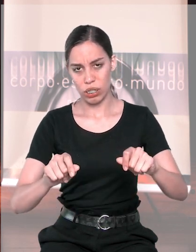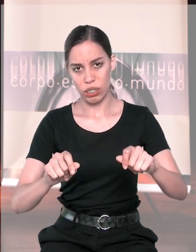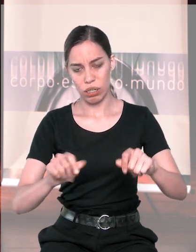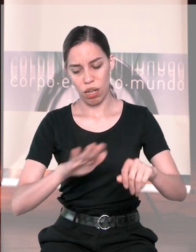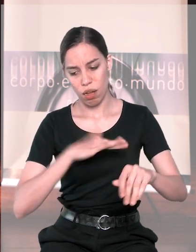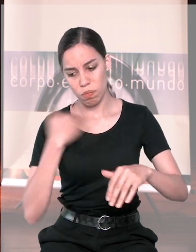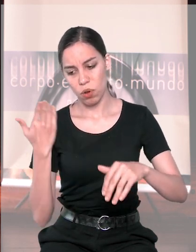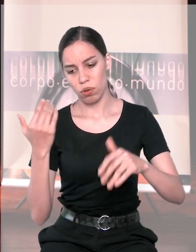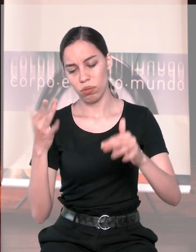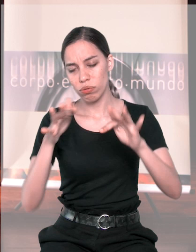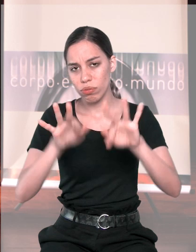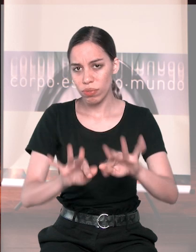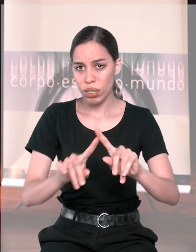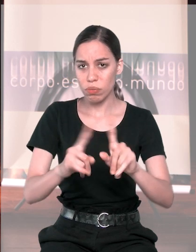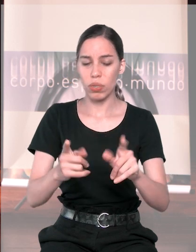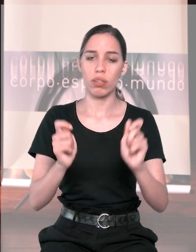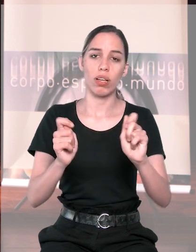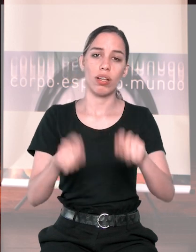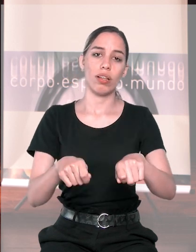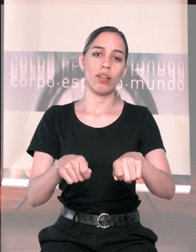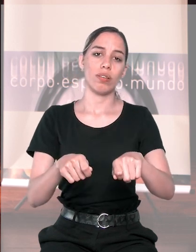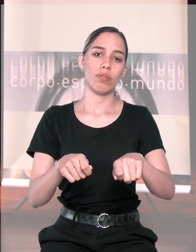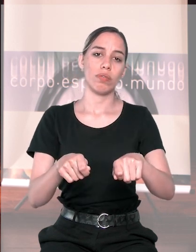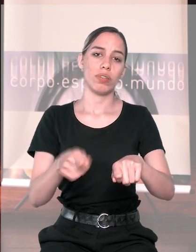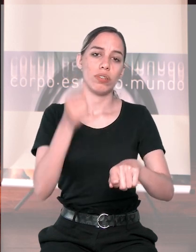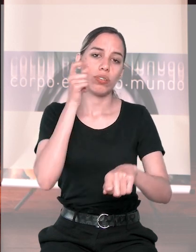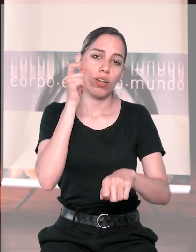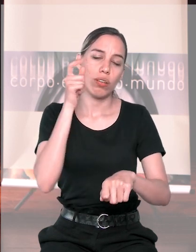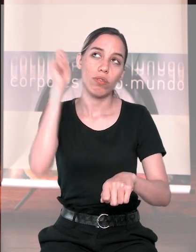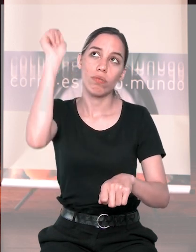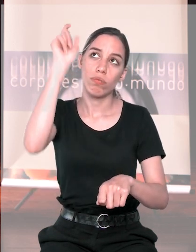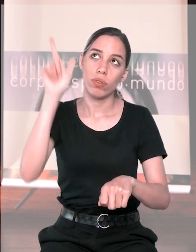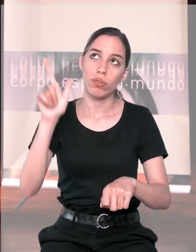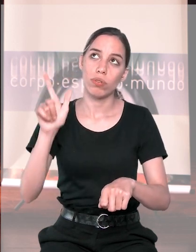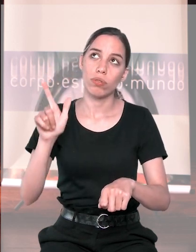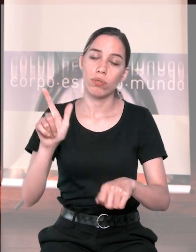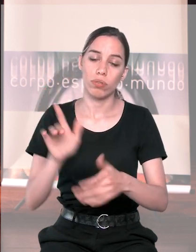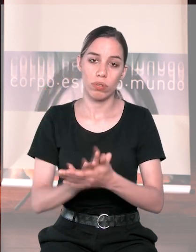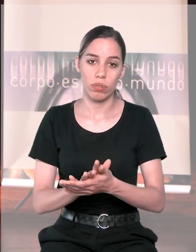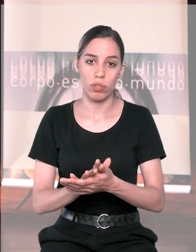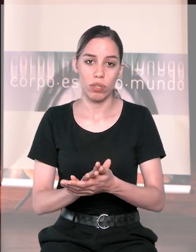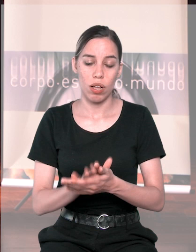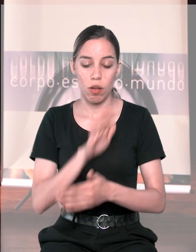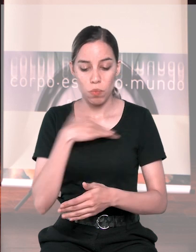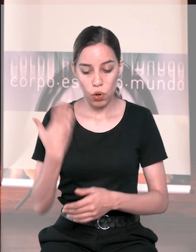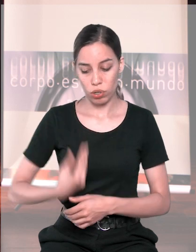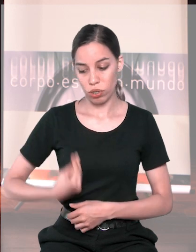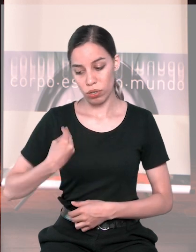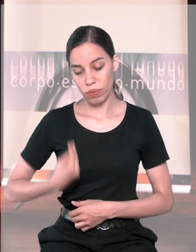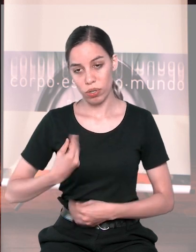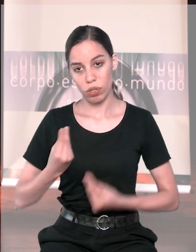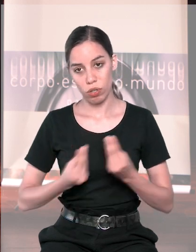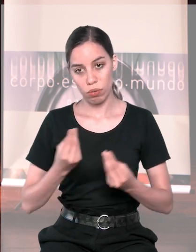doer, a morte, o fim, mas que se permite azul, risco de pombas. Morte e vida,